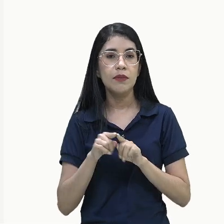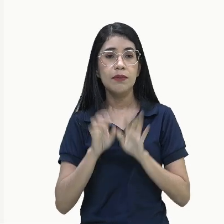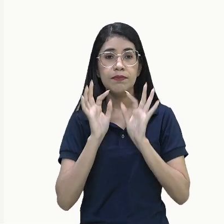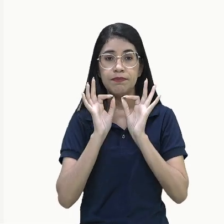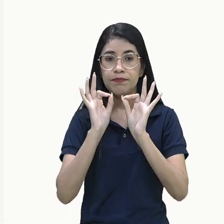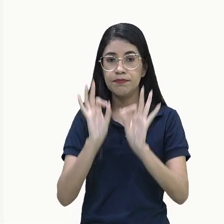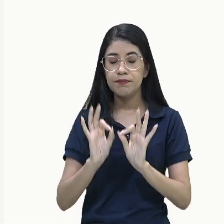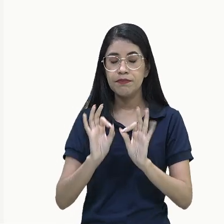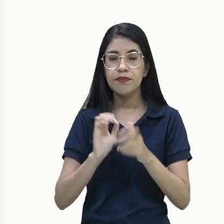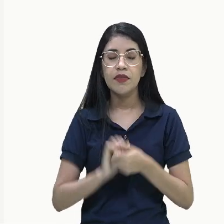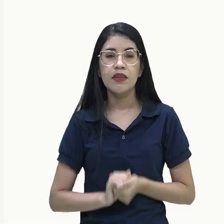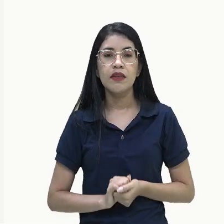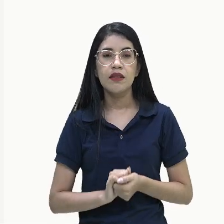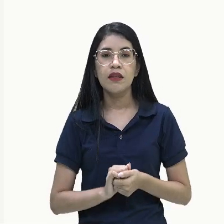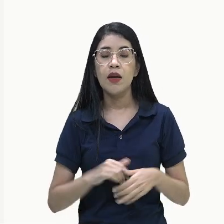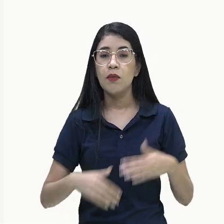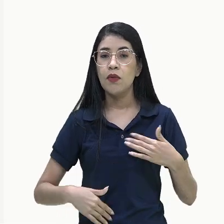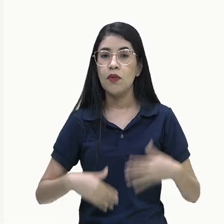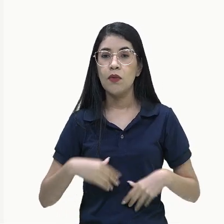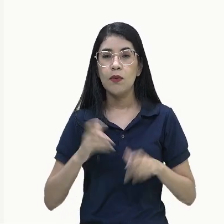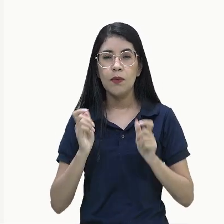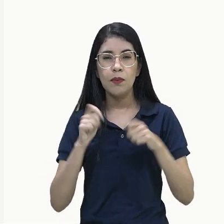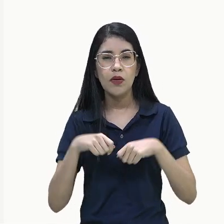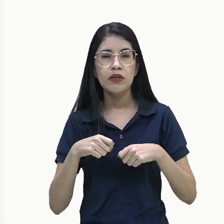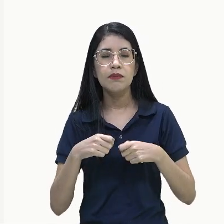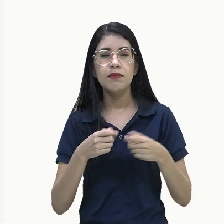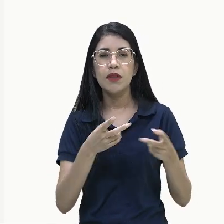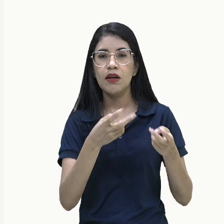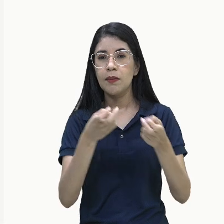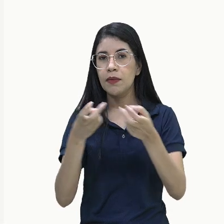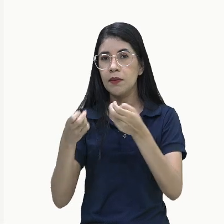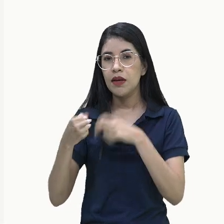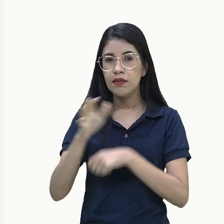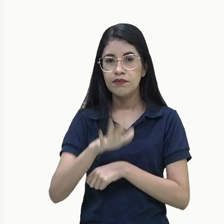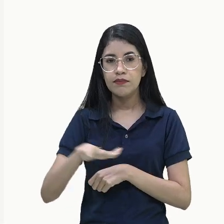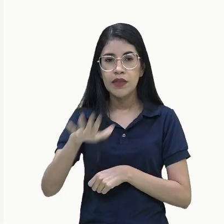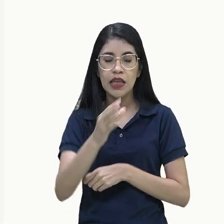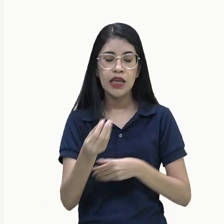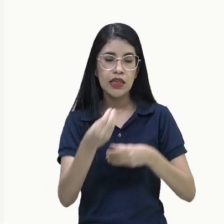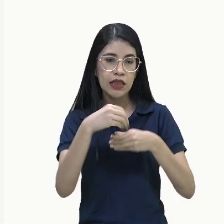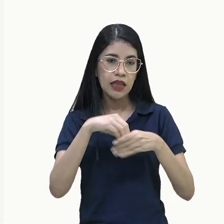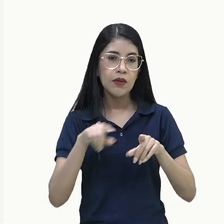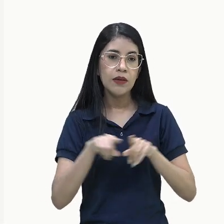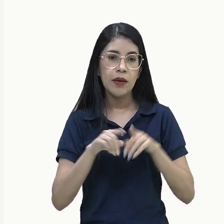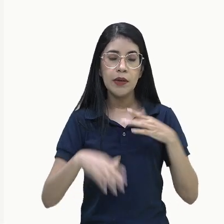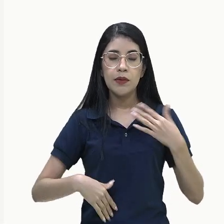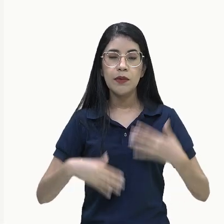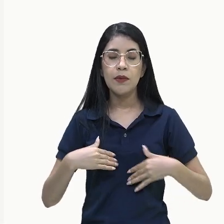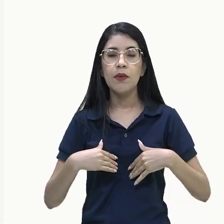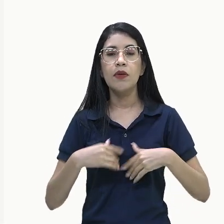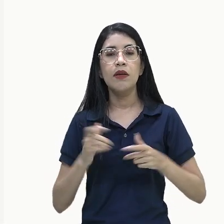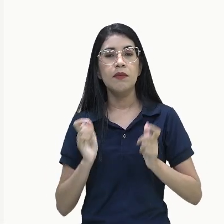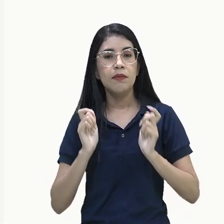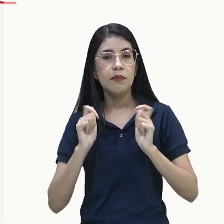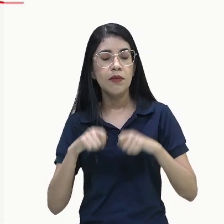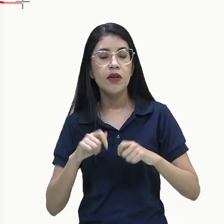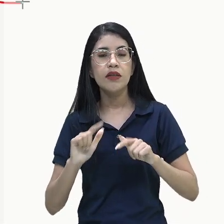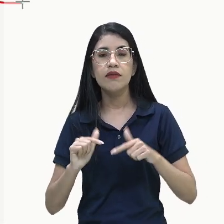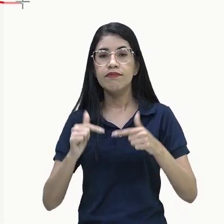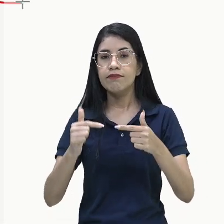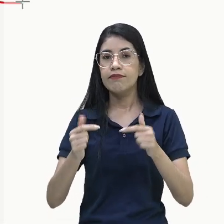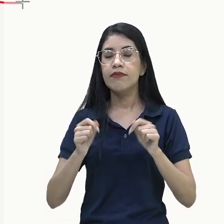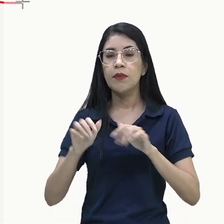para que o organismo perceba o ambiente externo e interno e o corpo possa, então,